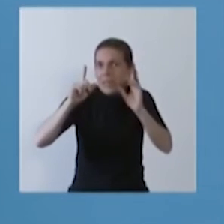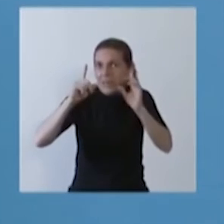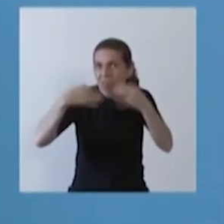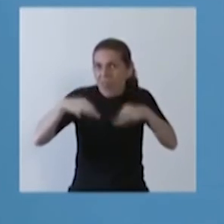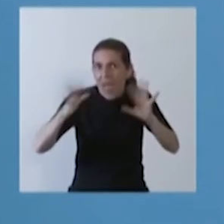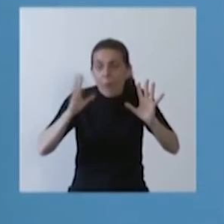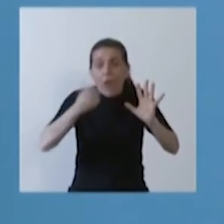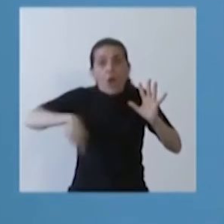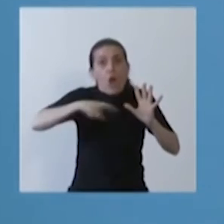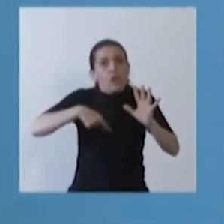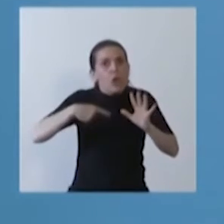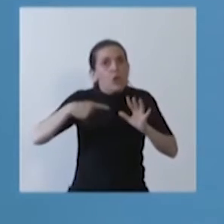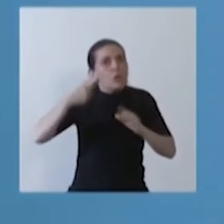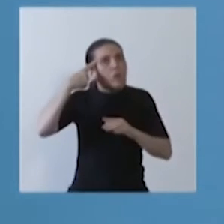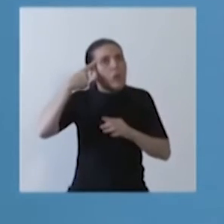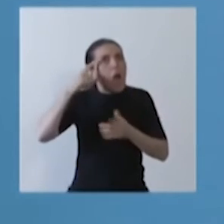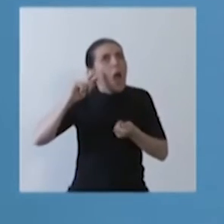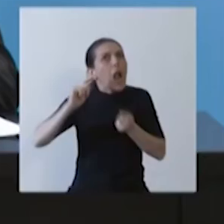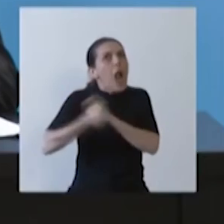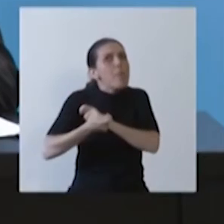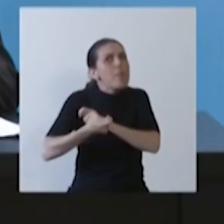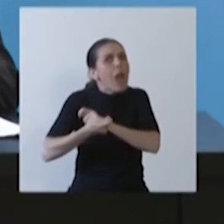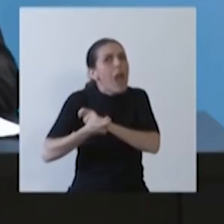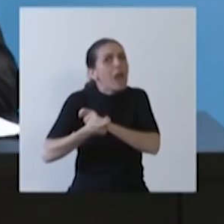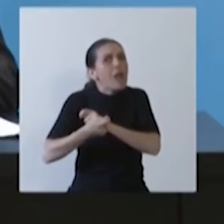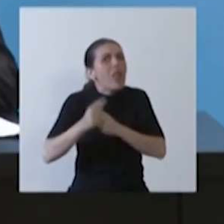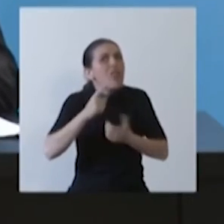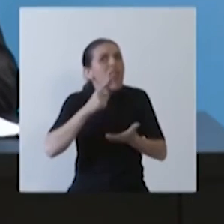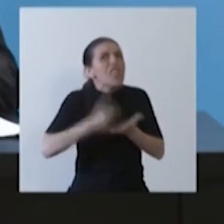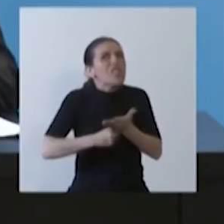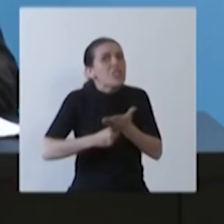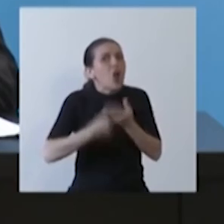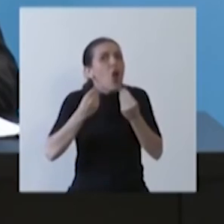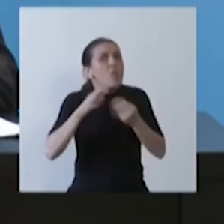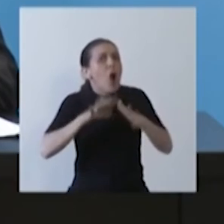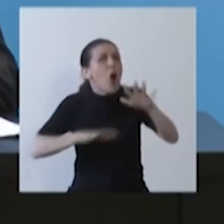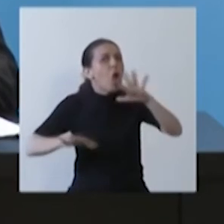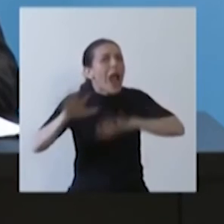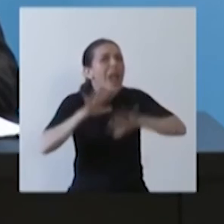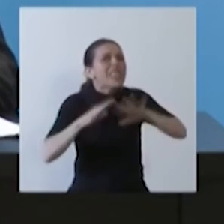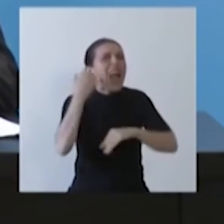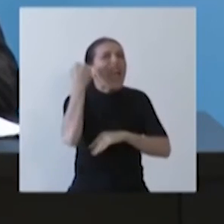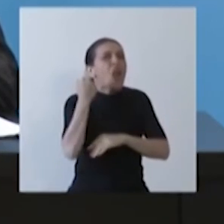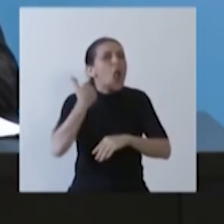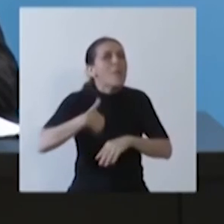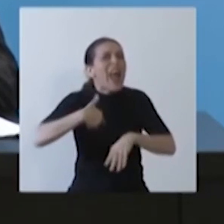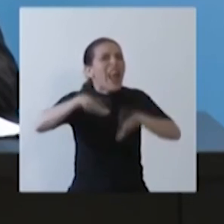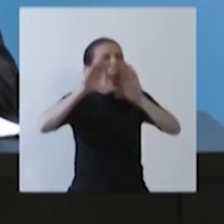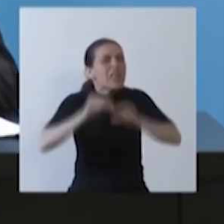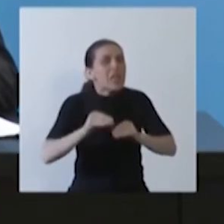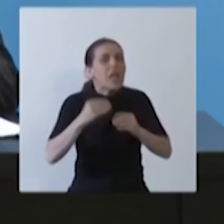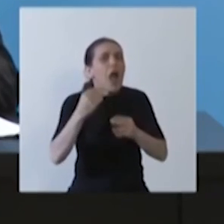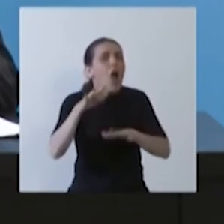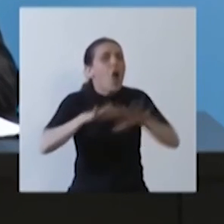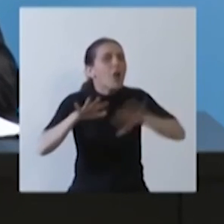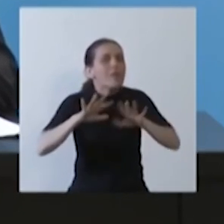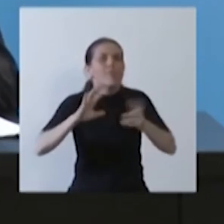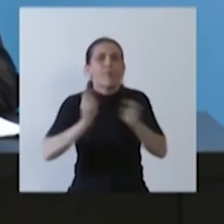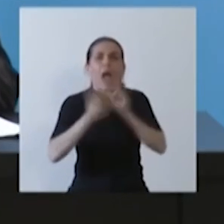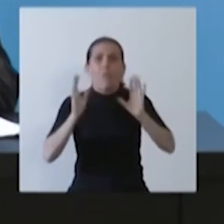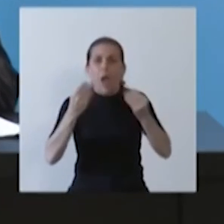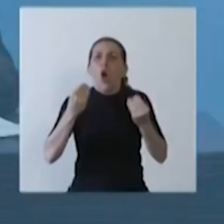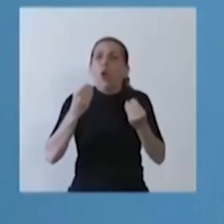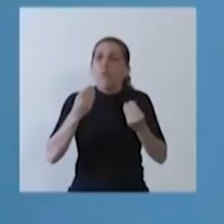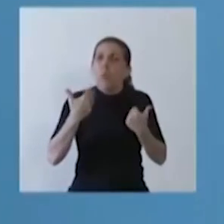foram dispensados desse uma empregos e incentivados a trabalhar de casa na a china já existem